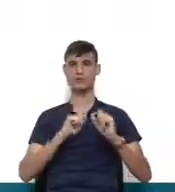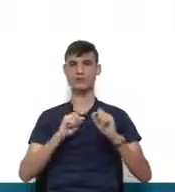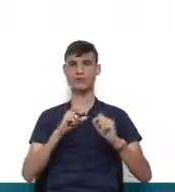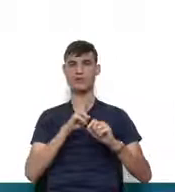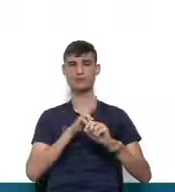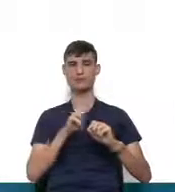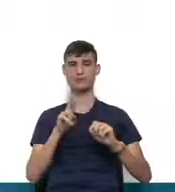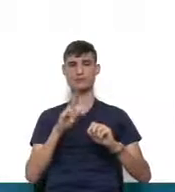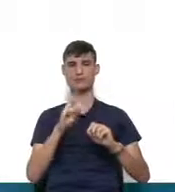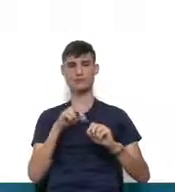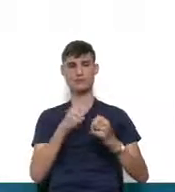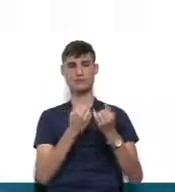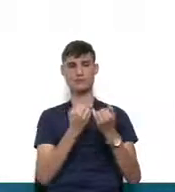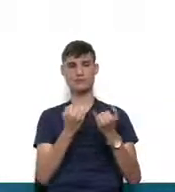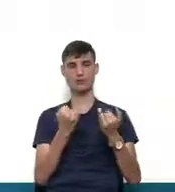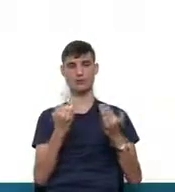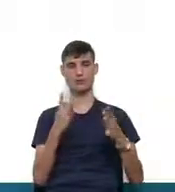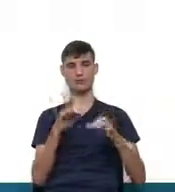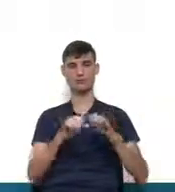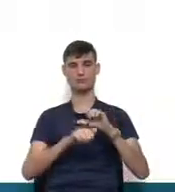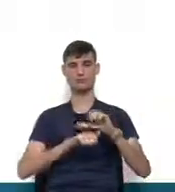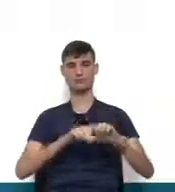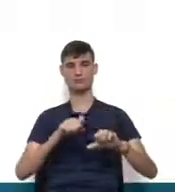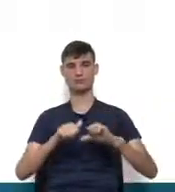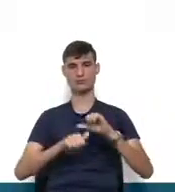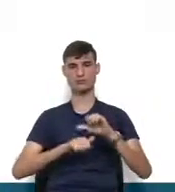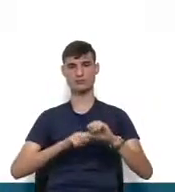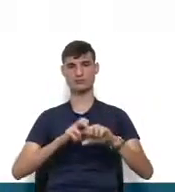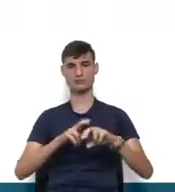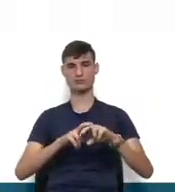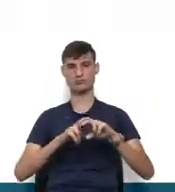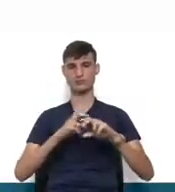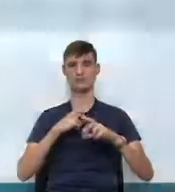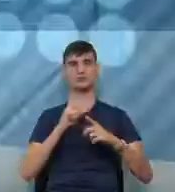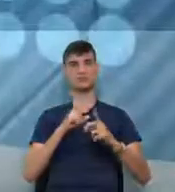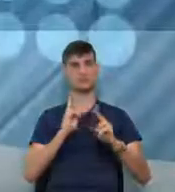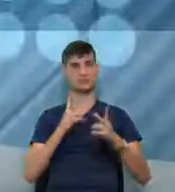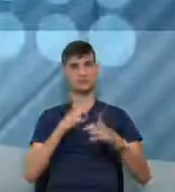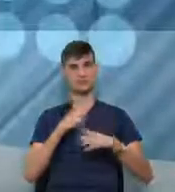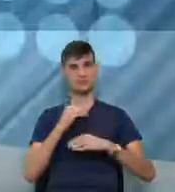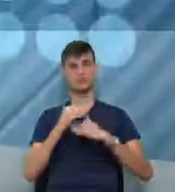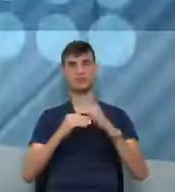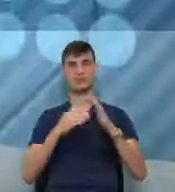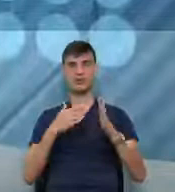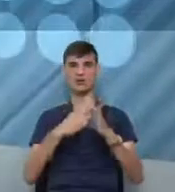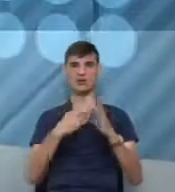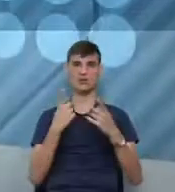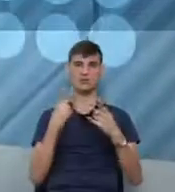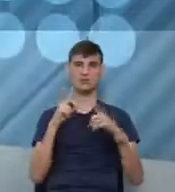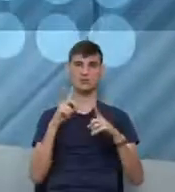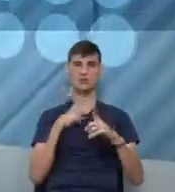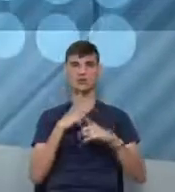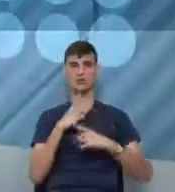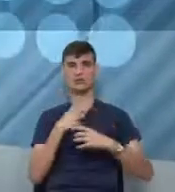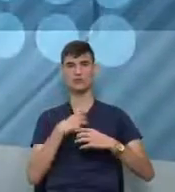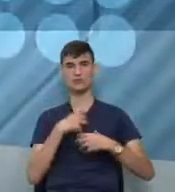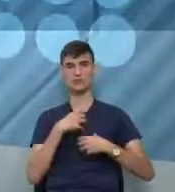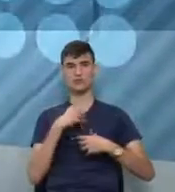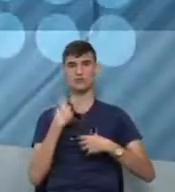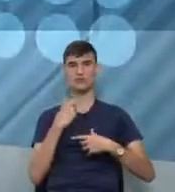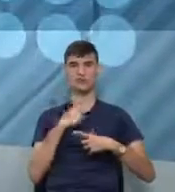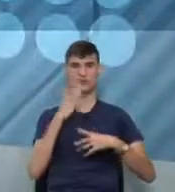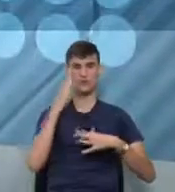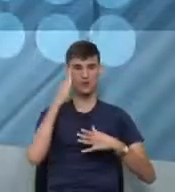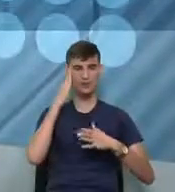nome de série alternada. Essa série vai aparecer bastante, até na resolução de uma das situações, a gente